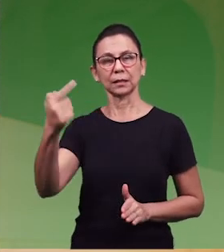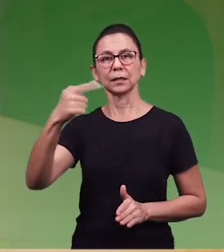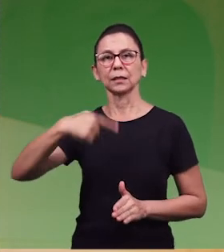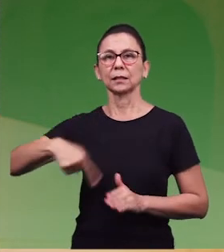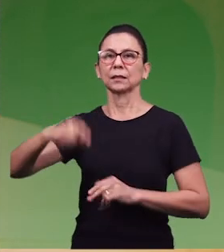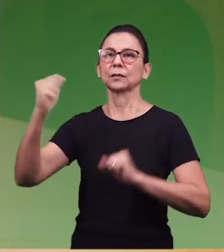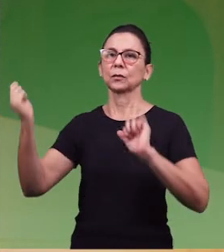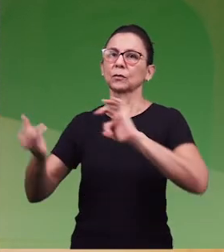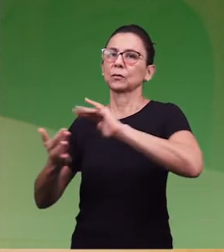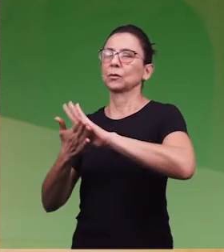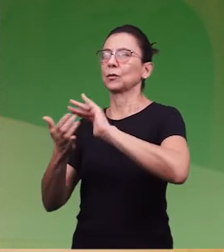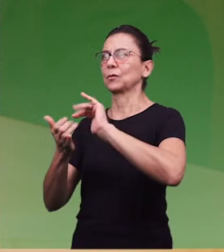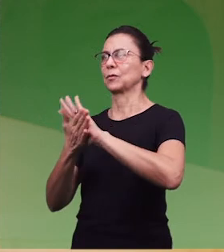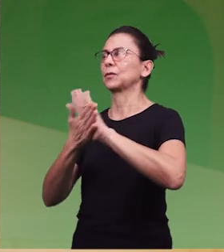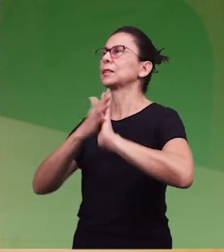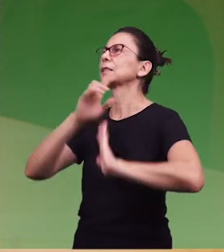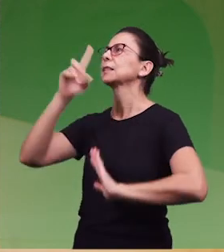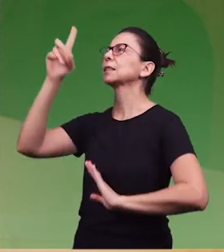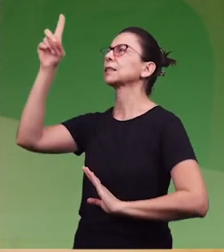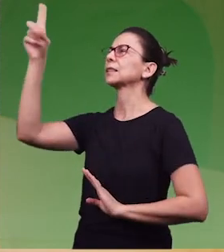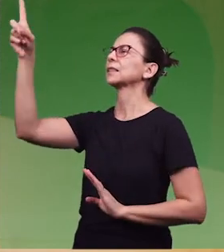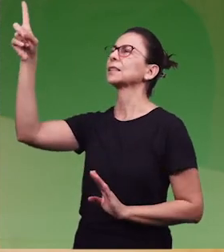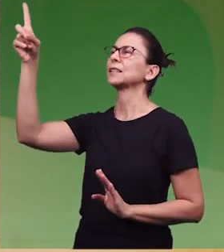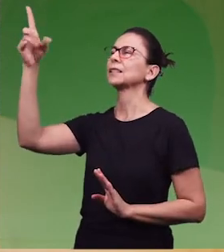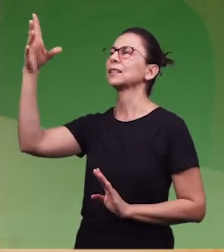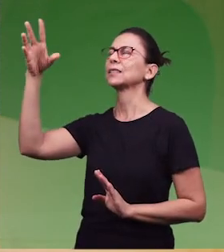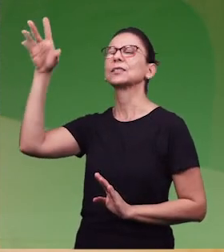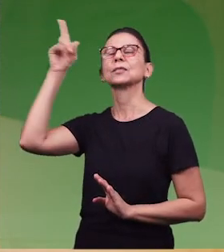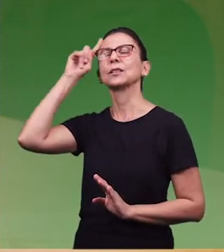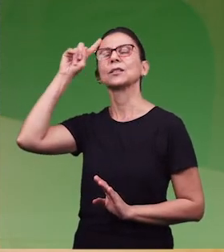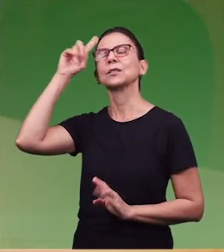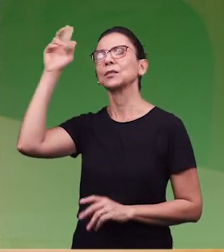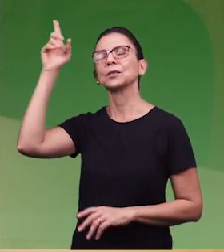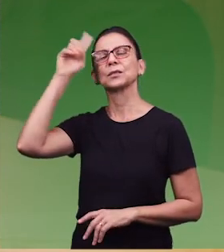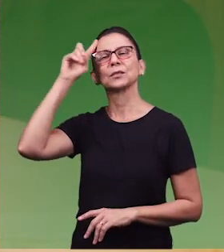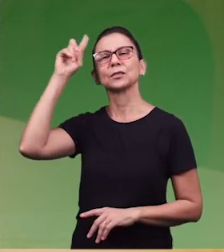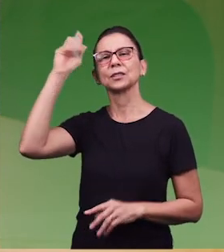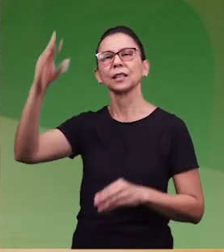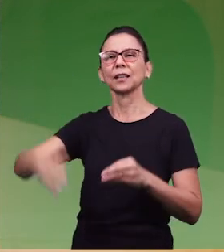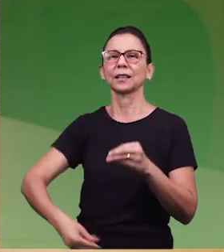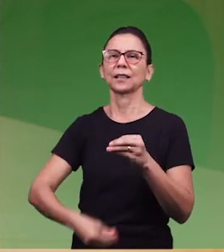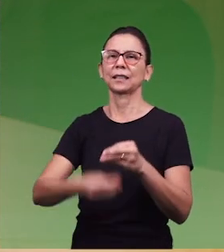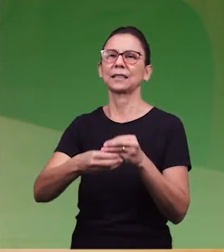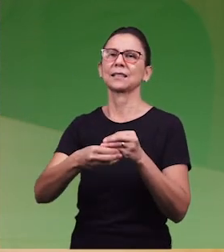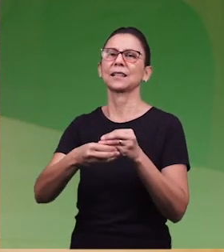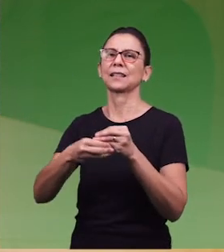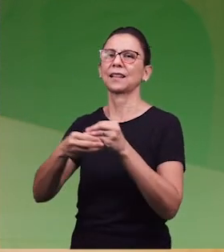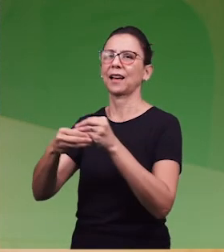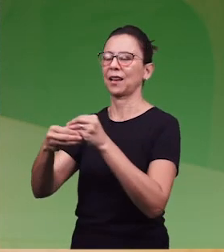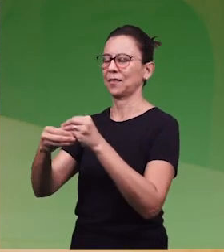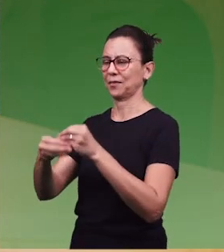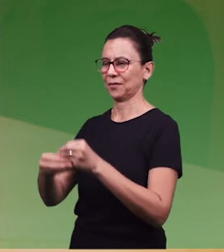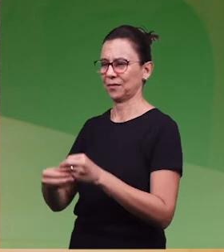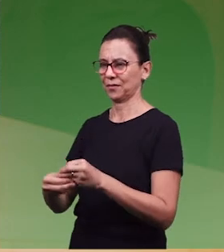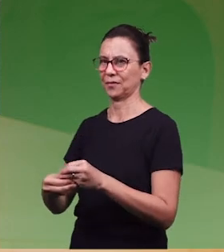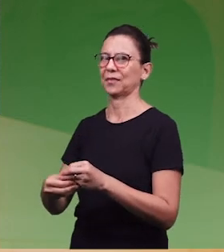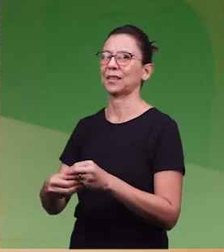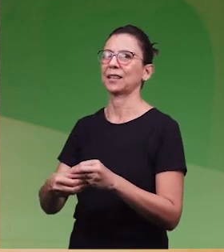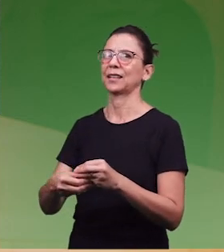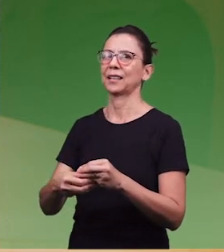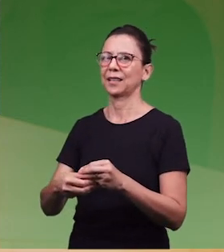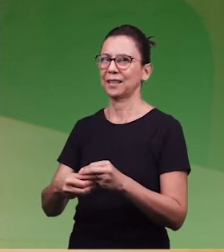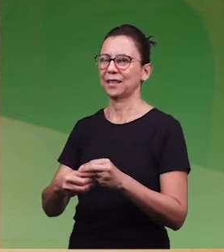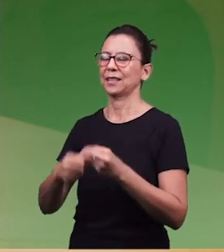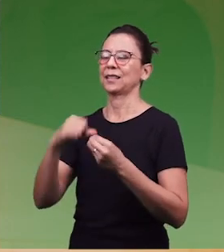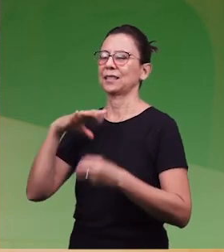povo, e todos os dias acrescentava o Senhor à igreja aqueles que se haviam de salvar. Então era